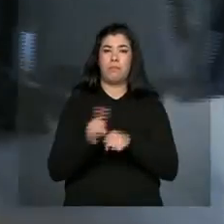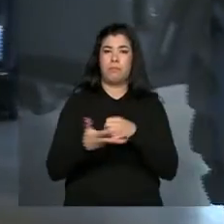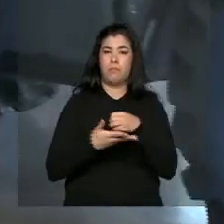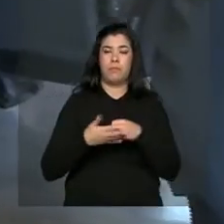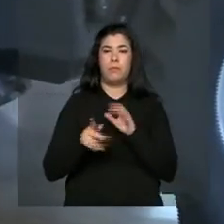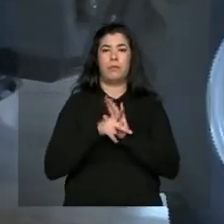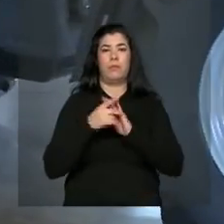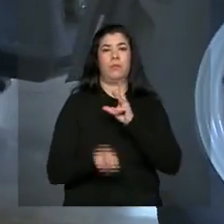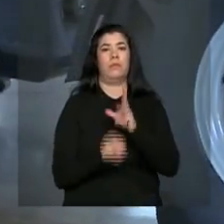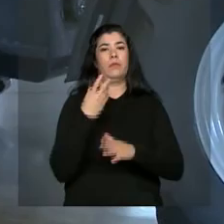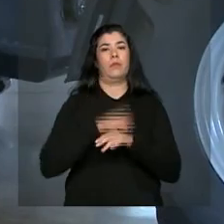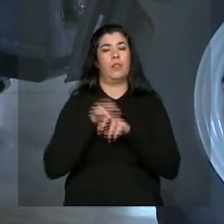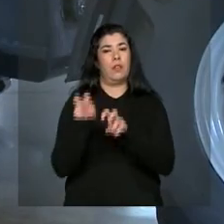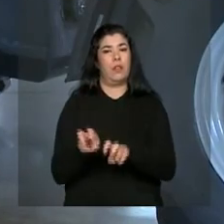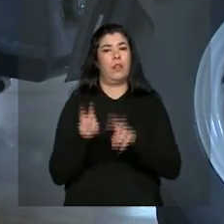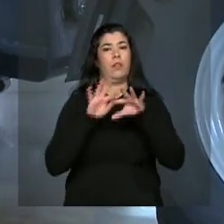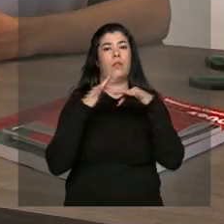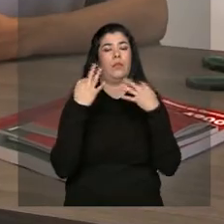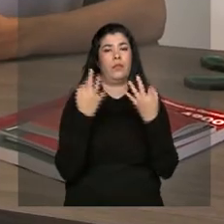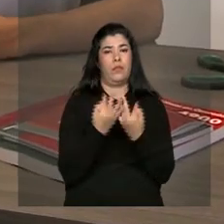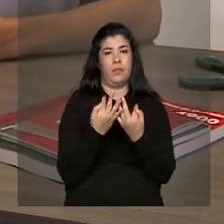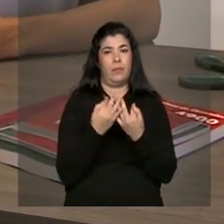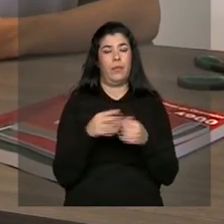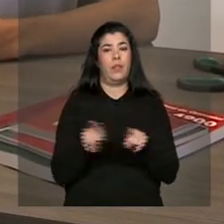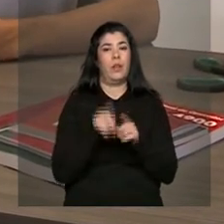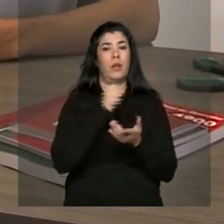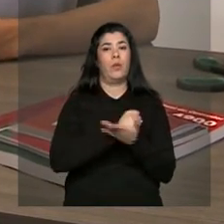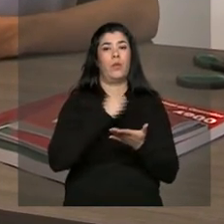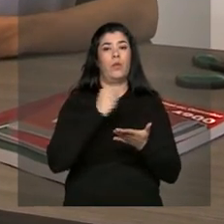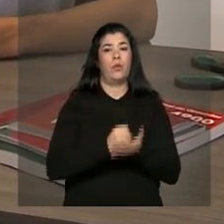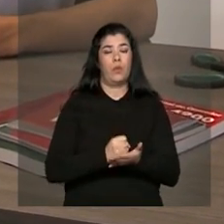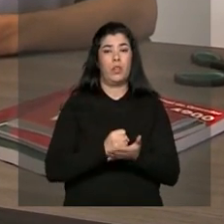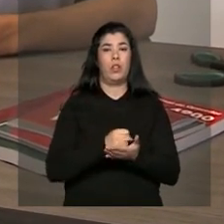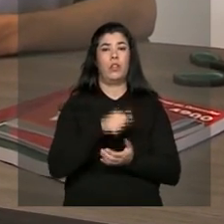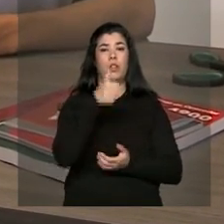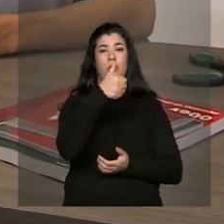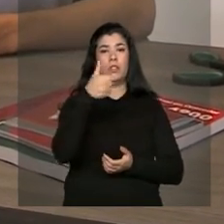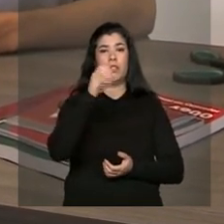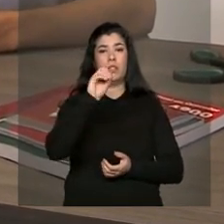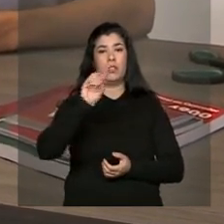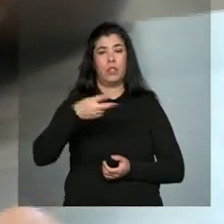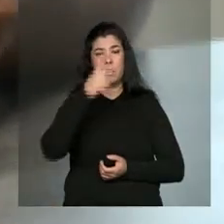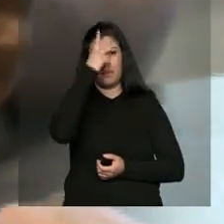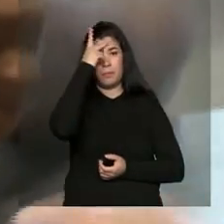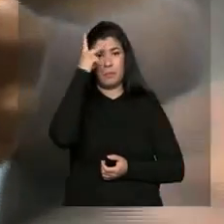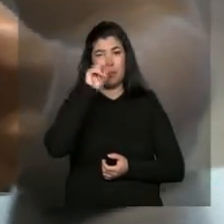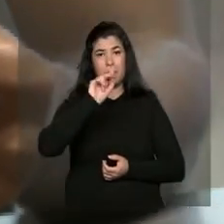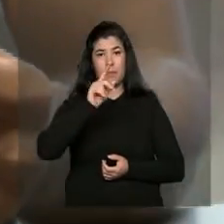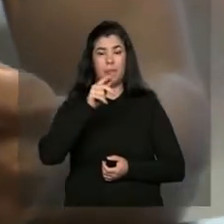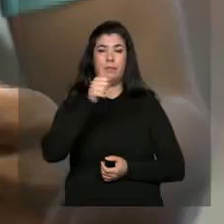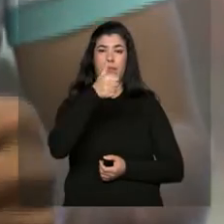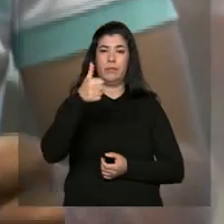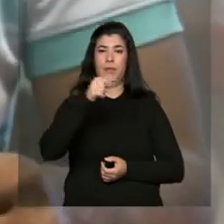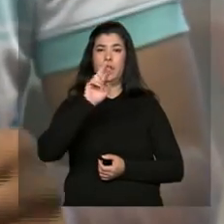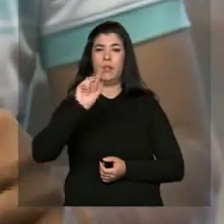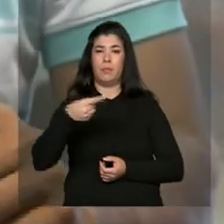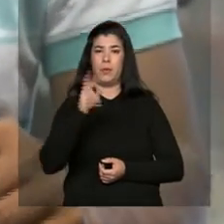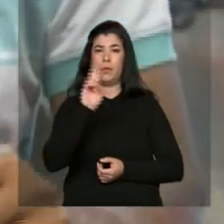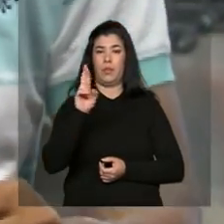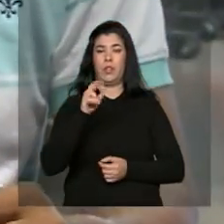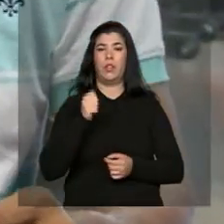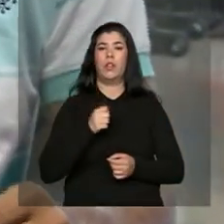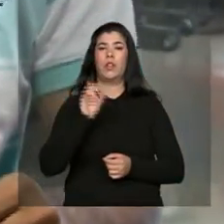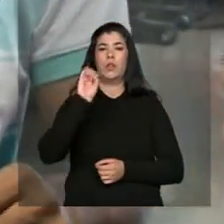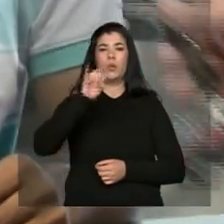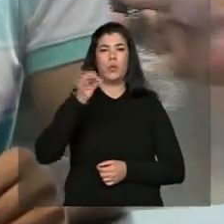produtiva para agricultores familiares e contratou cerca de 110 mil reais a juros baixos para comprar